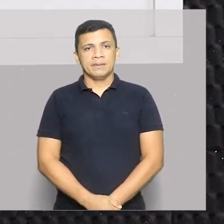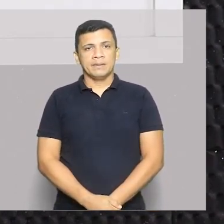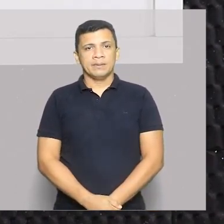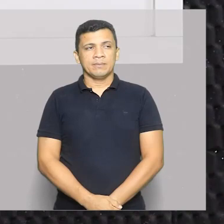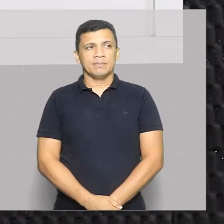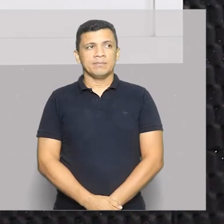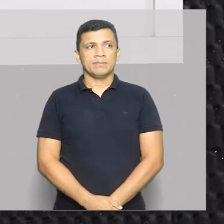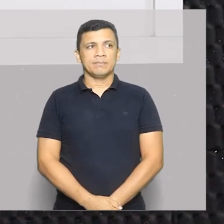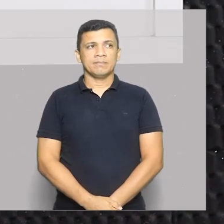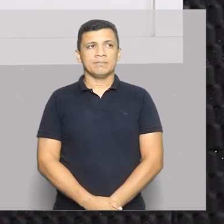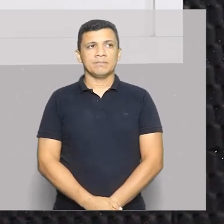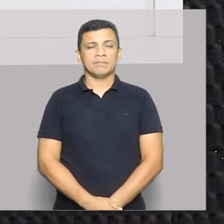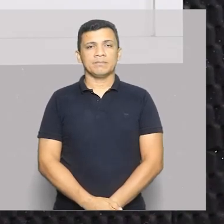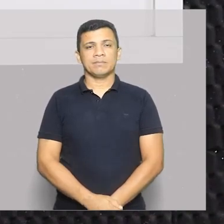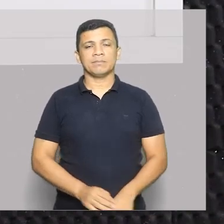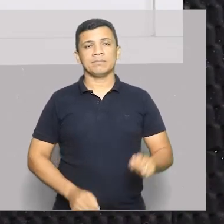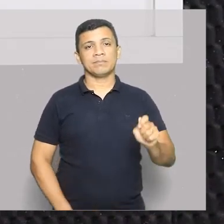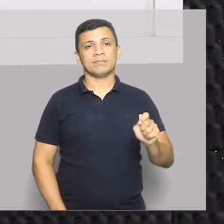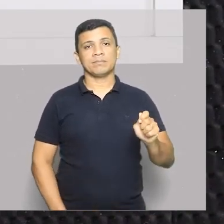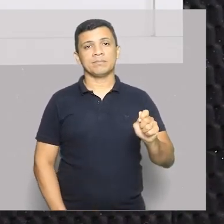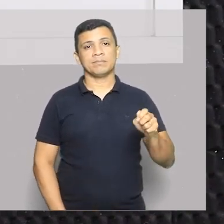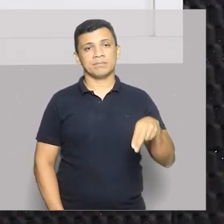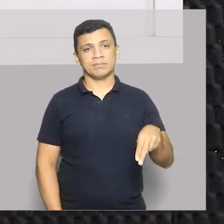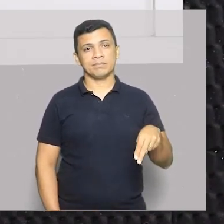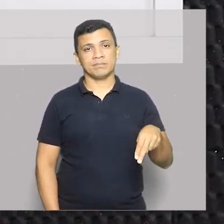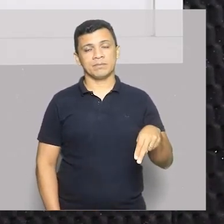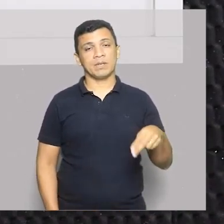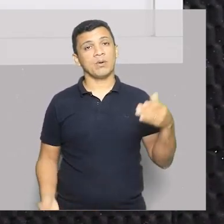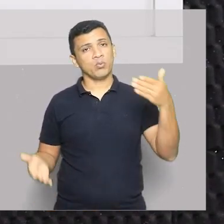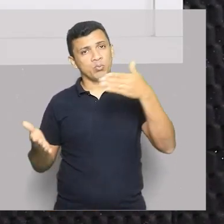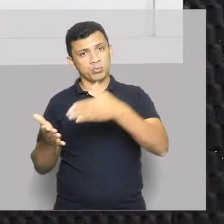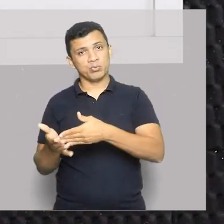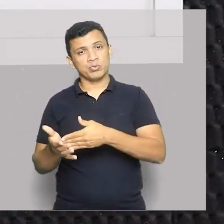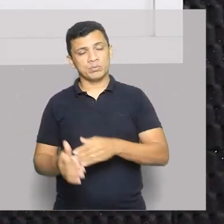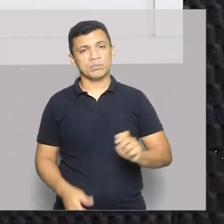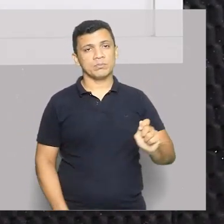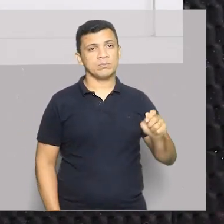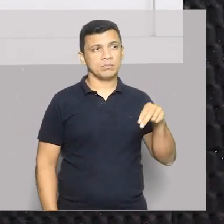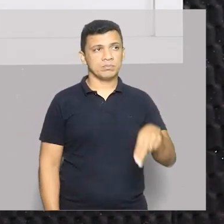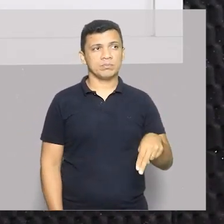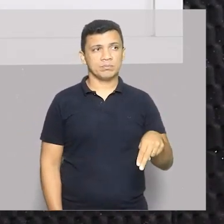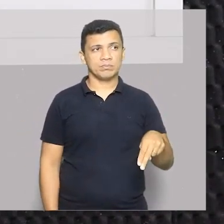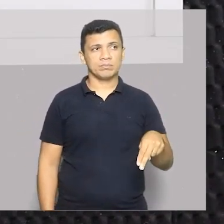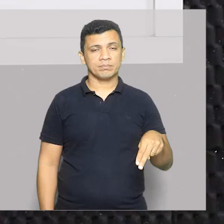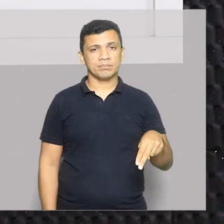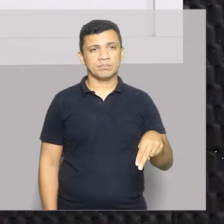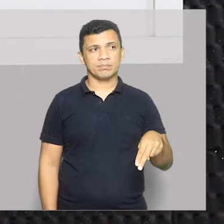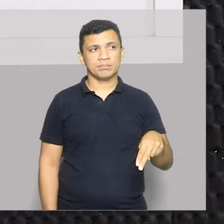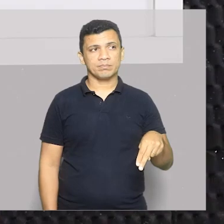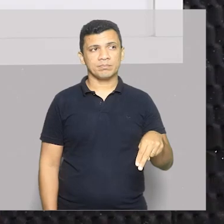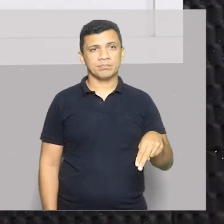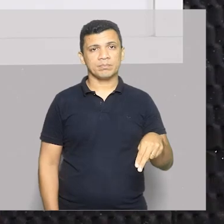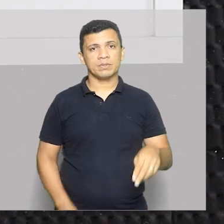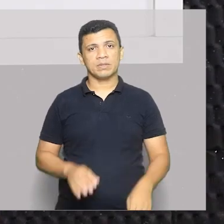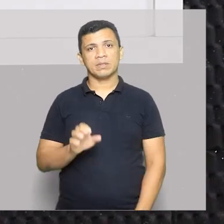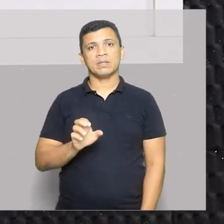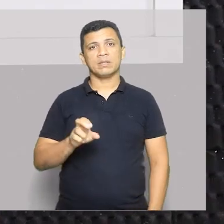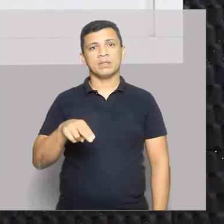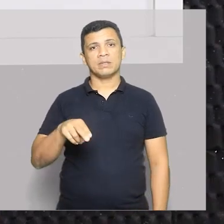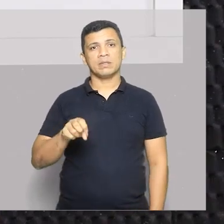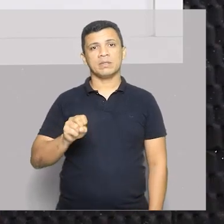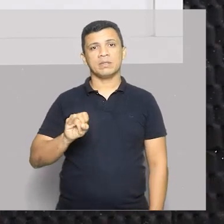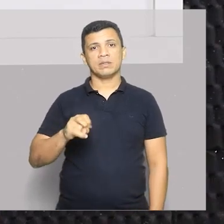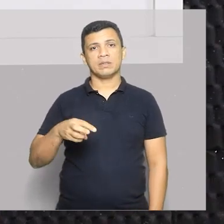elemento que aparece, não é isso? Nós temos também o último AN, em que nós chamamos de enésimo